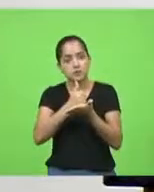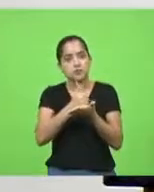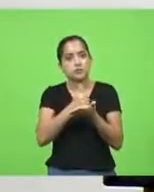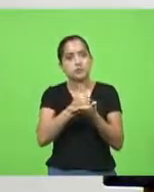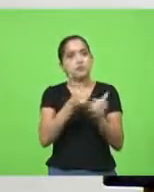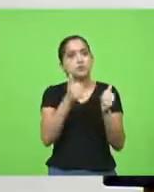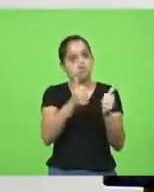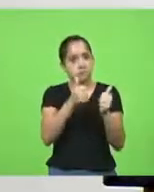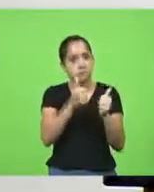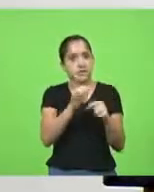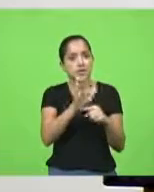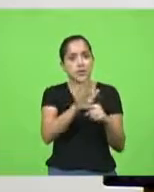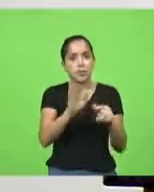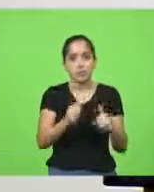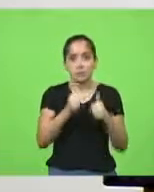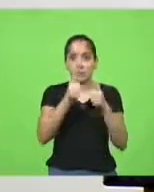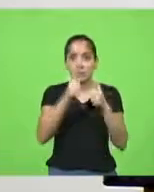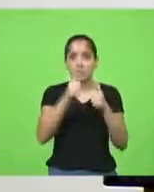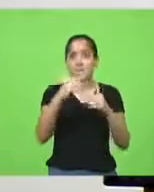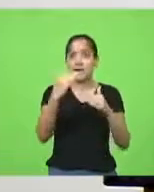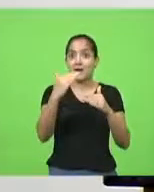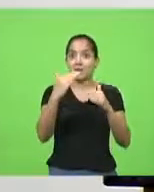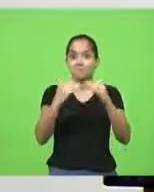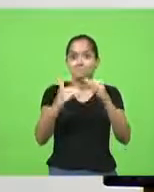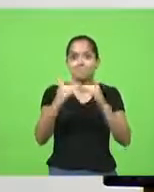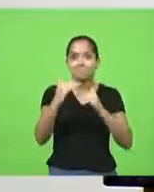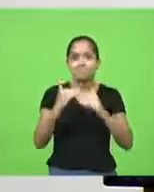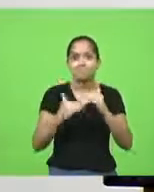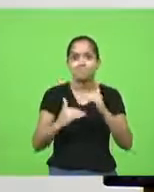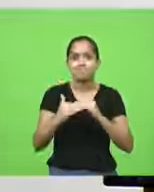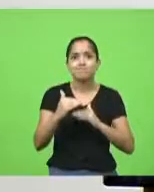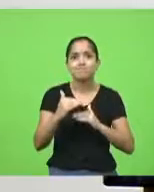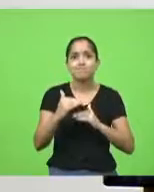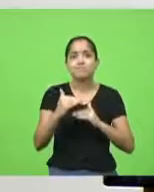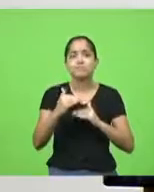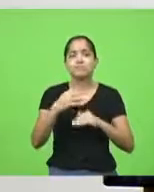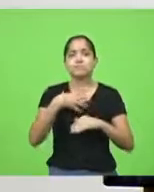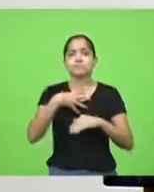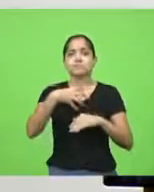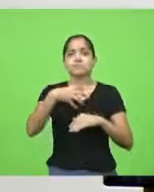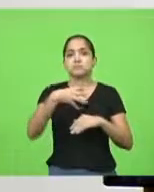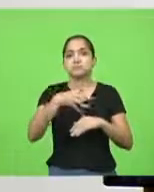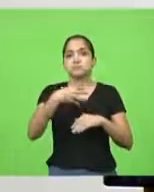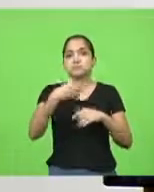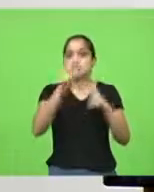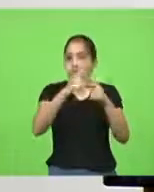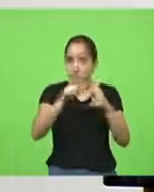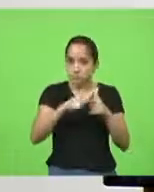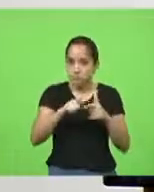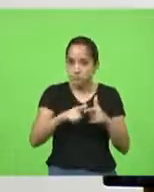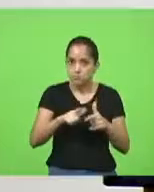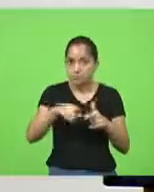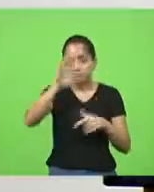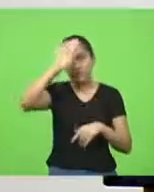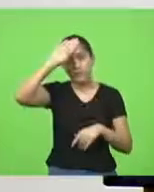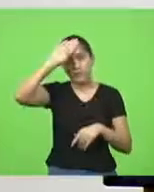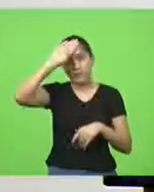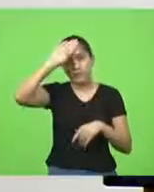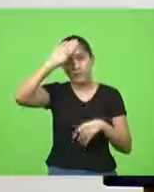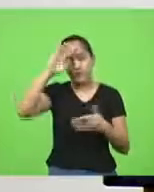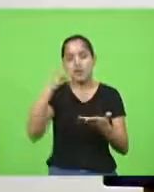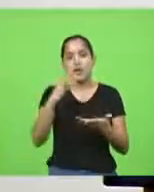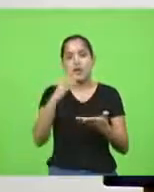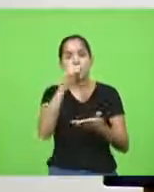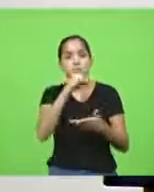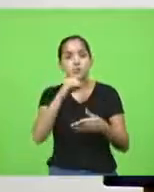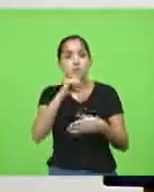urinária de mamãe, mas mamãe começou a perder a oximetria e começou a ter febre. No domingo à noite, quando meu irmão ficou lá, ele